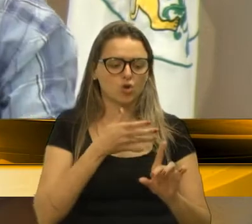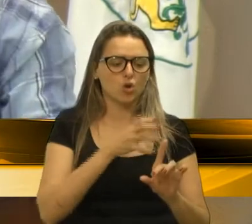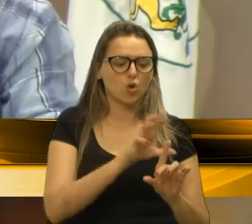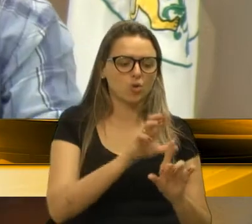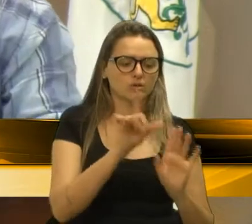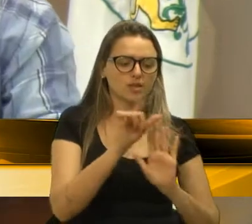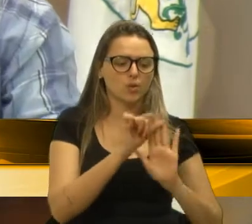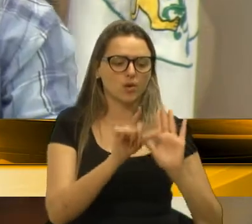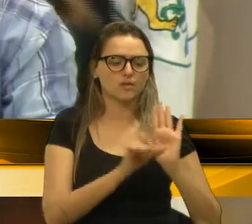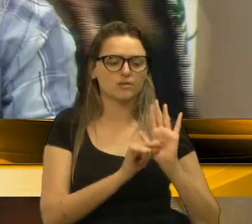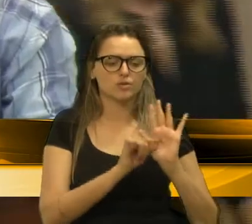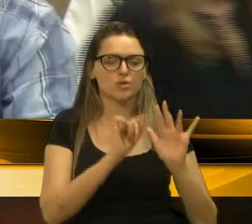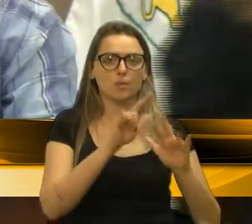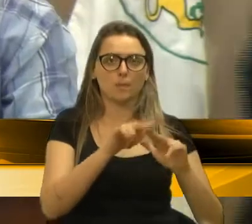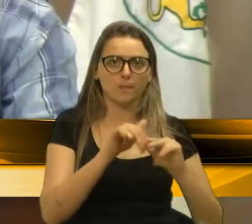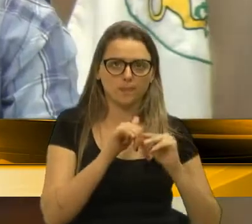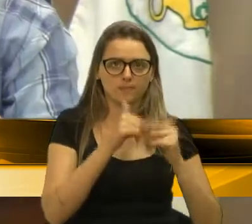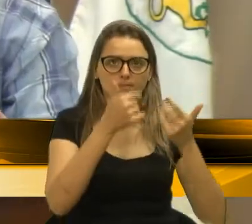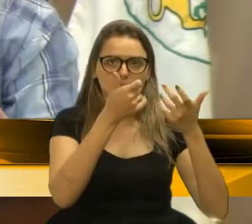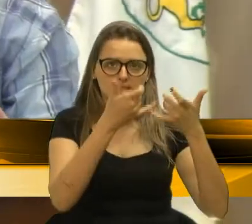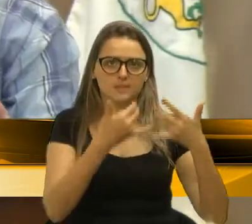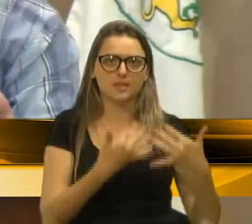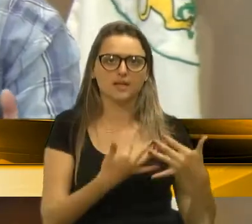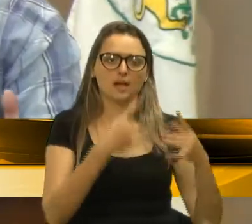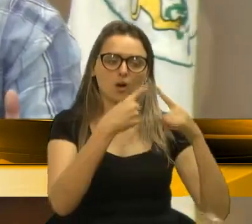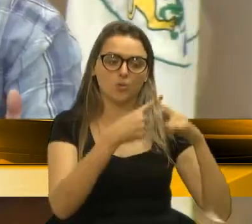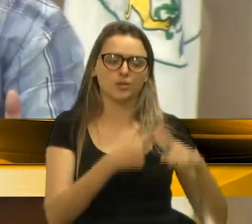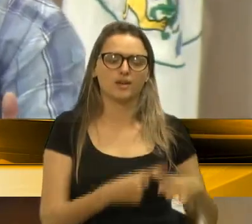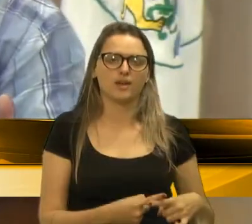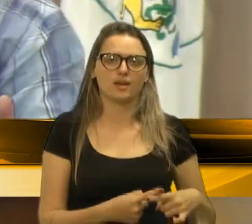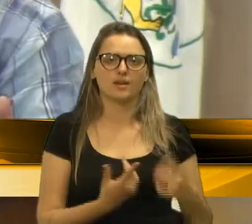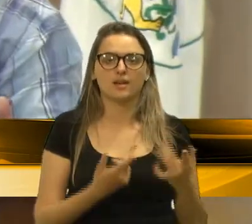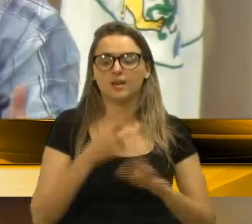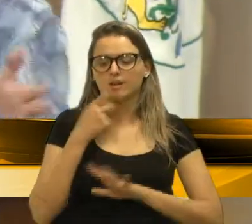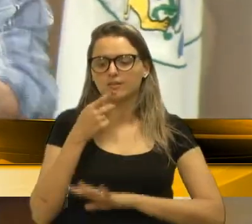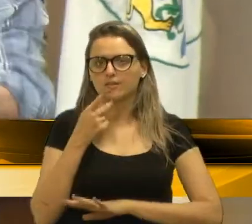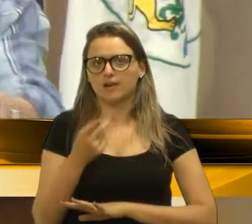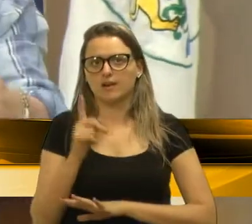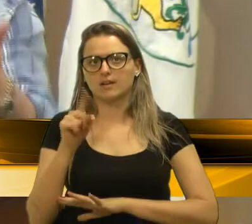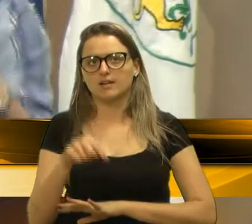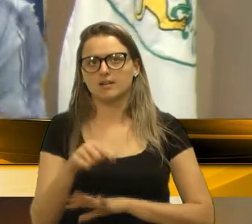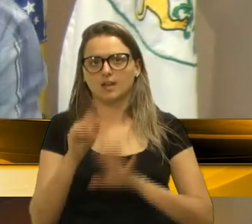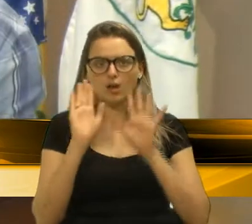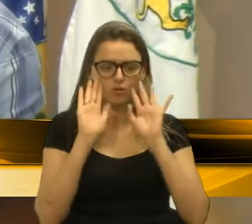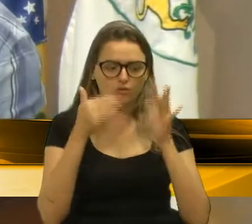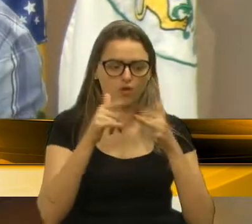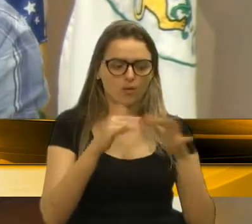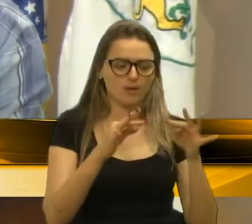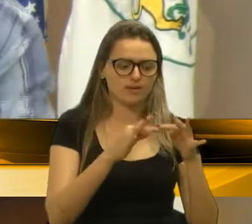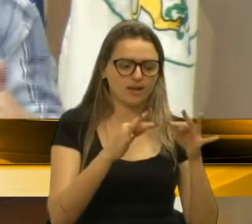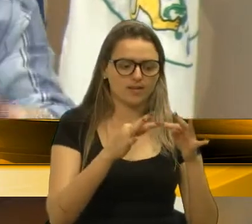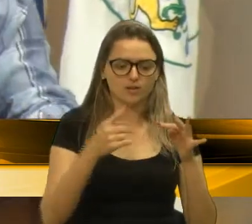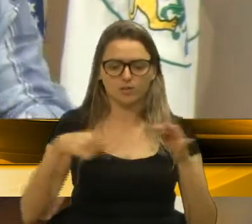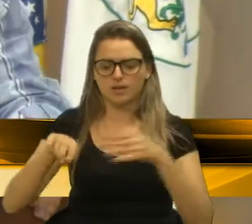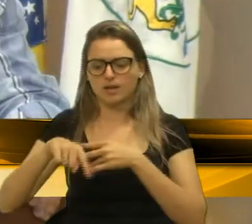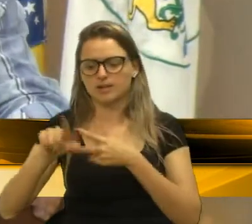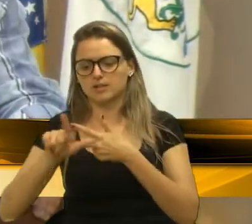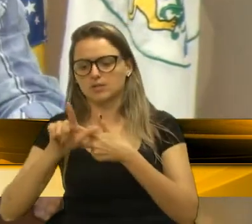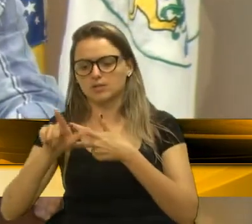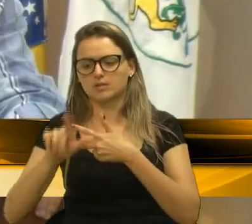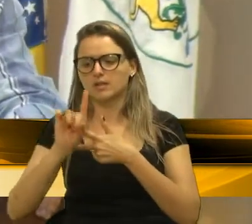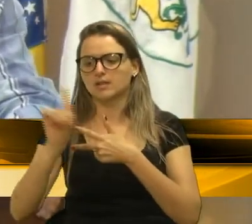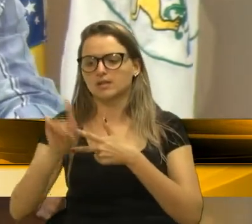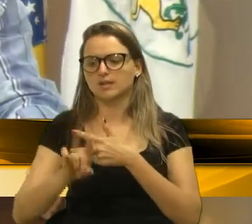razões porque eles dizem que o embasamento é técnico e que o nosso embasamento da câmara não